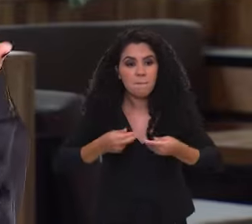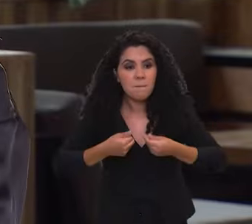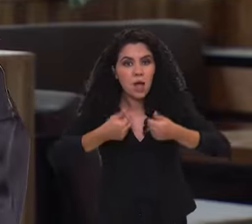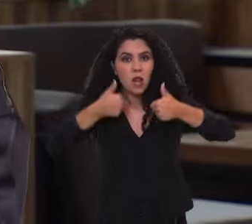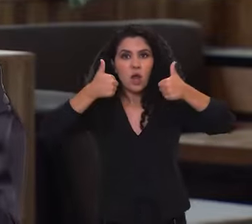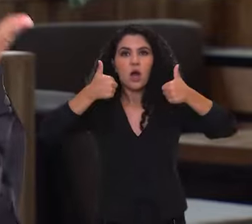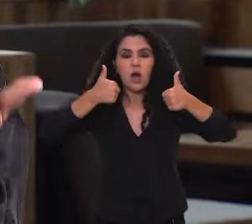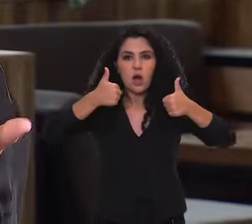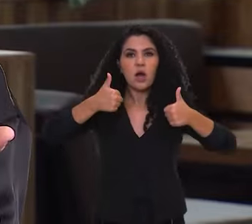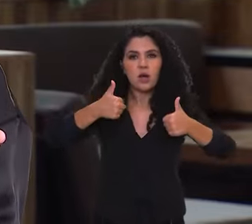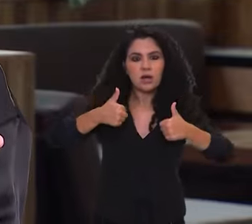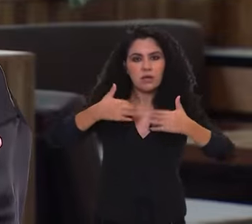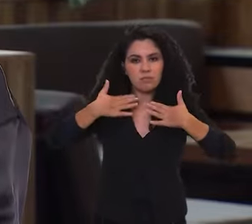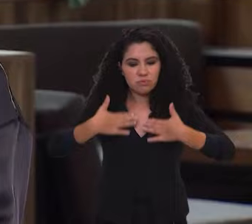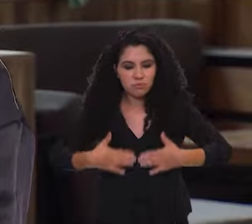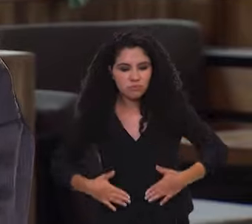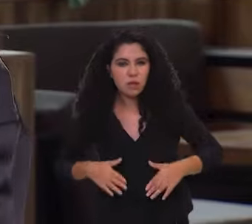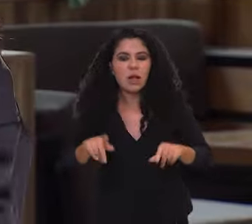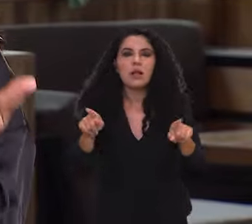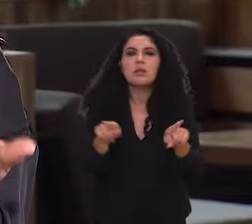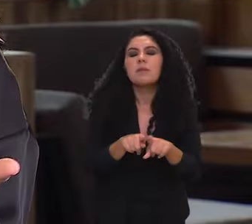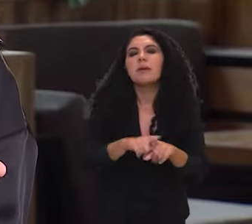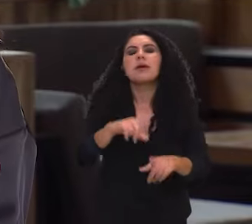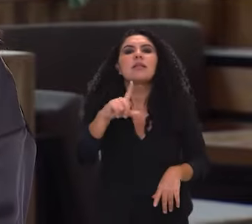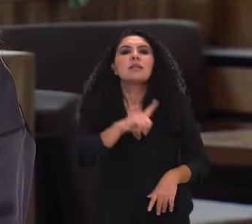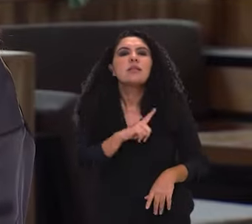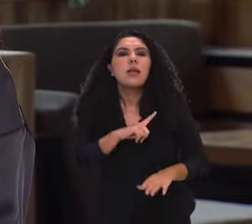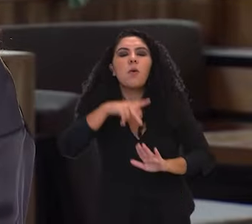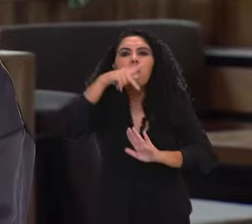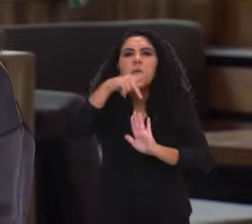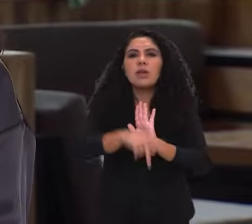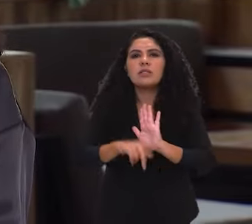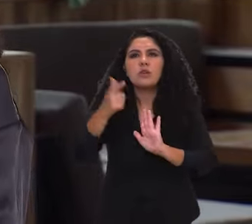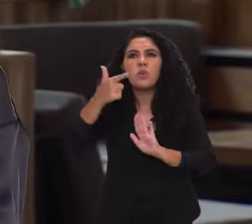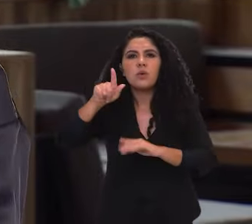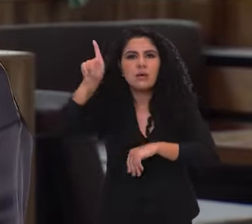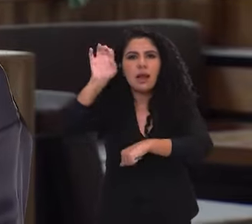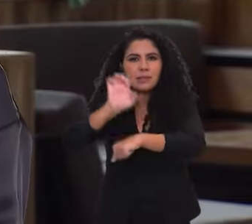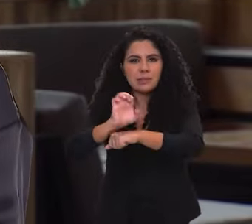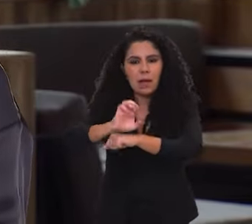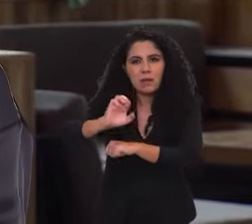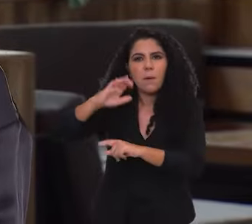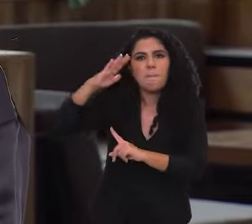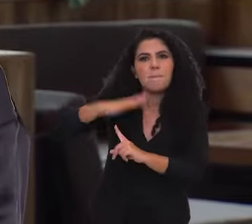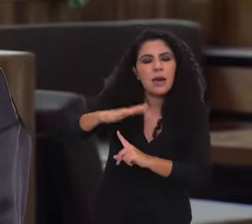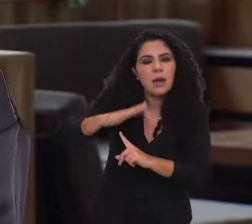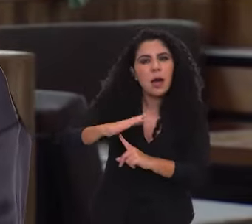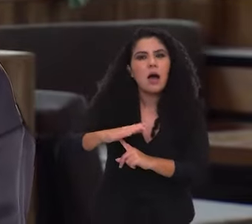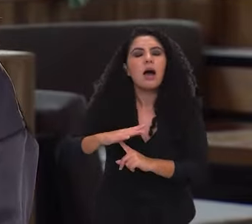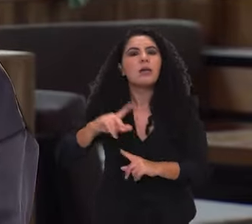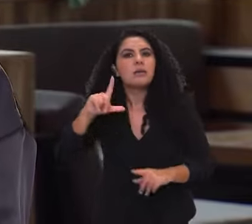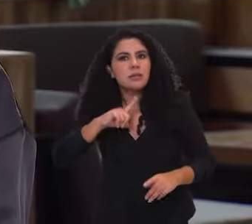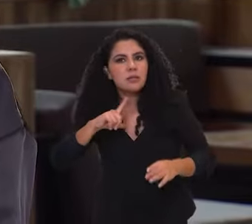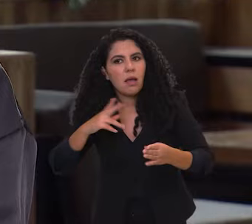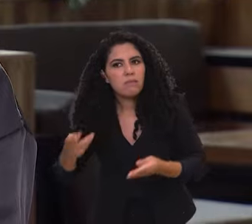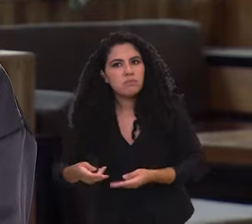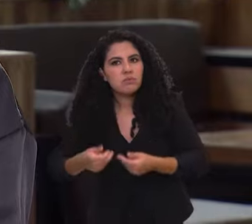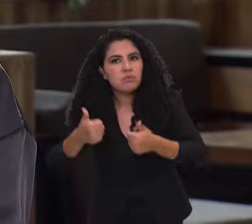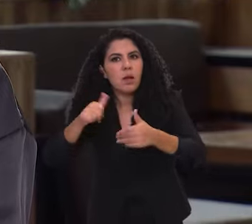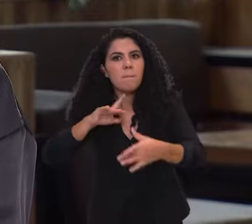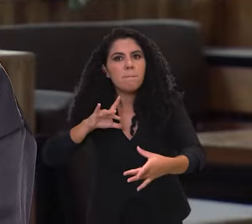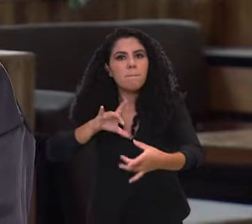gente tem ou apicultura, a gente tem um projeto no Paraná com melhoramento genético e com meias inteligentes para o